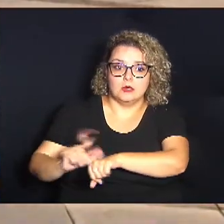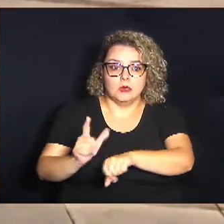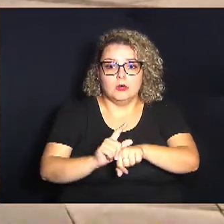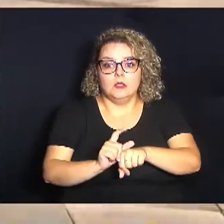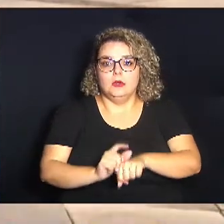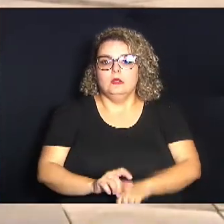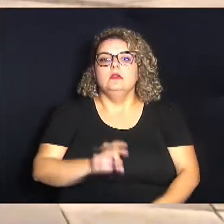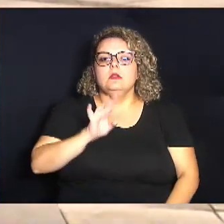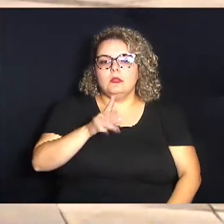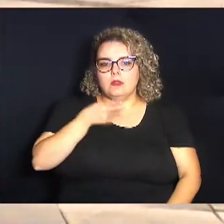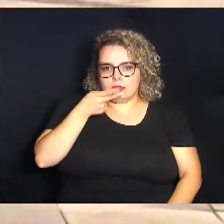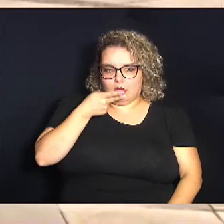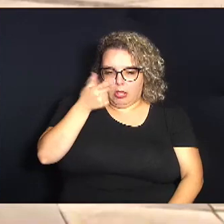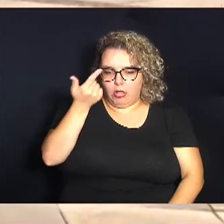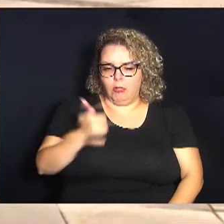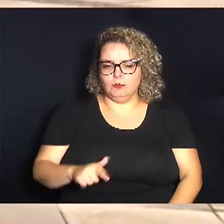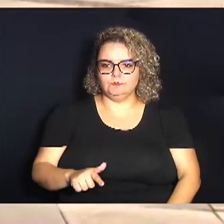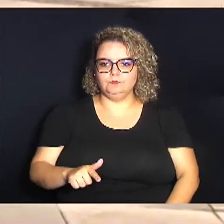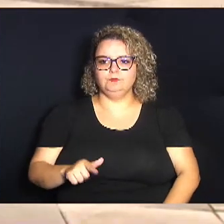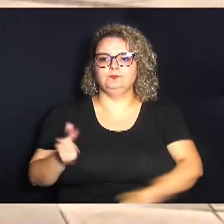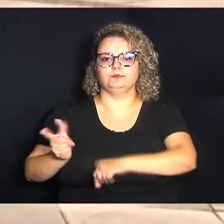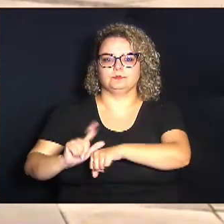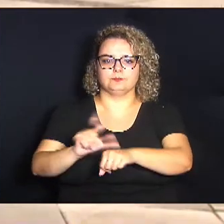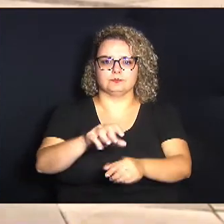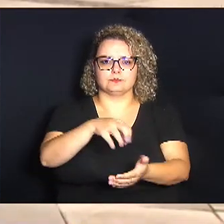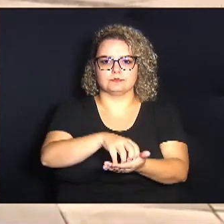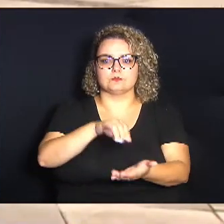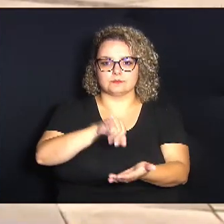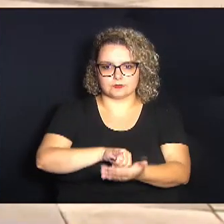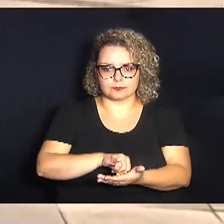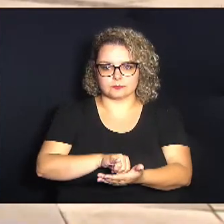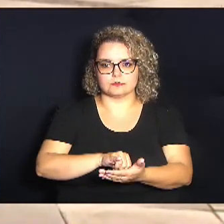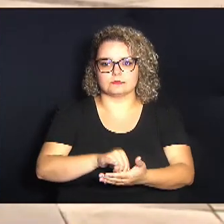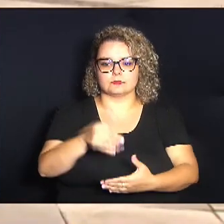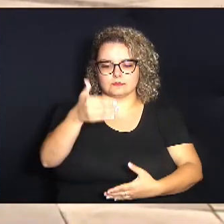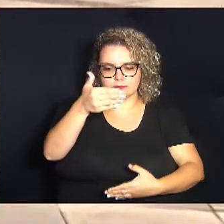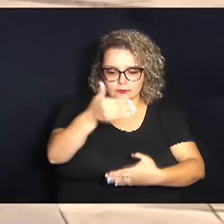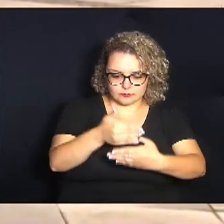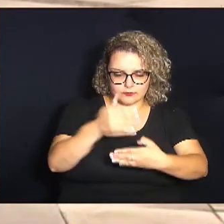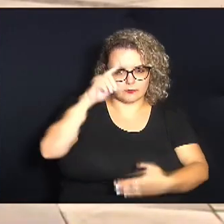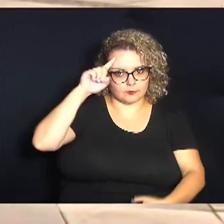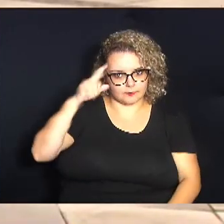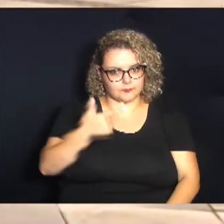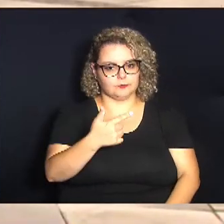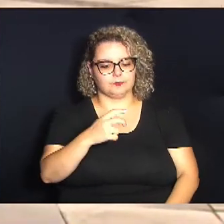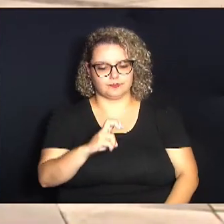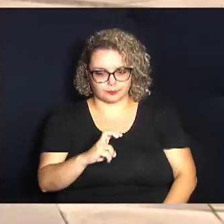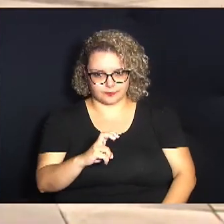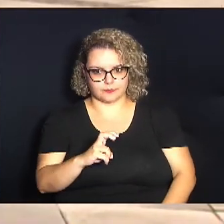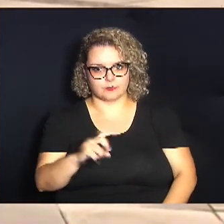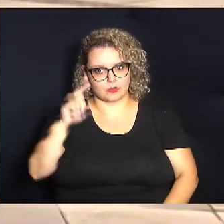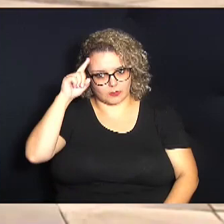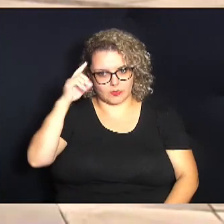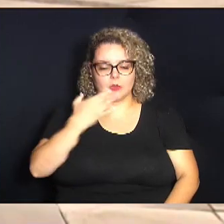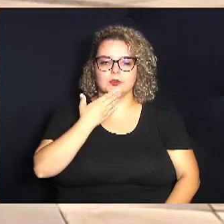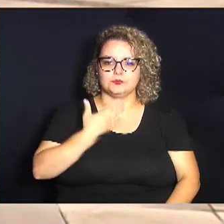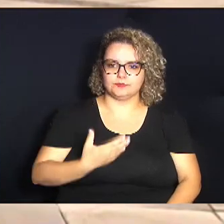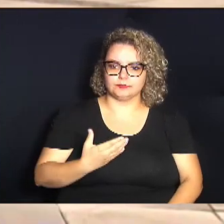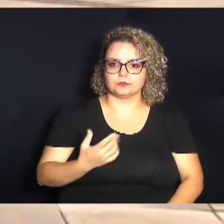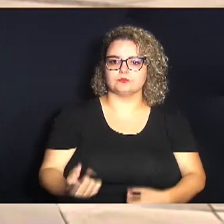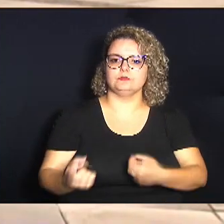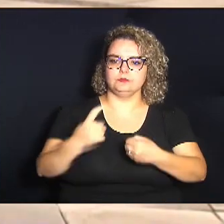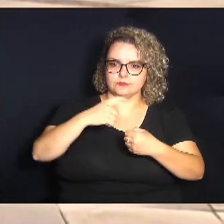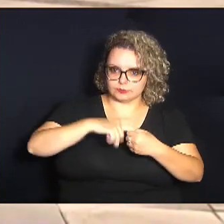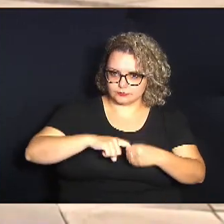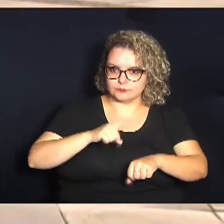só reforçando que o comércio do centro, ele vai estar fechado no dia 25, né, no dia de Natal, e vai retornar